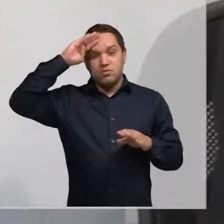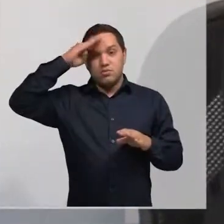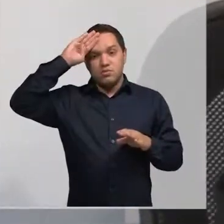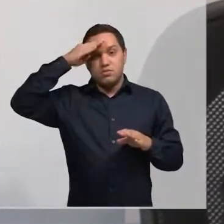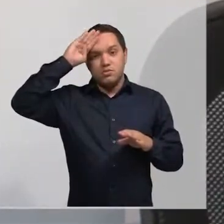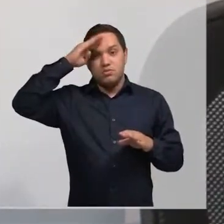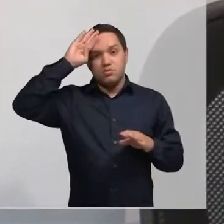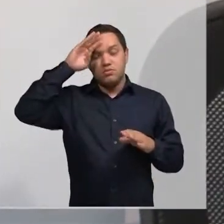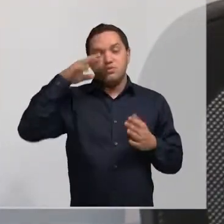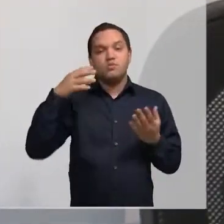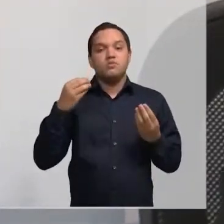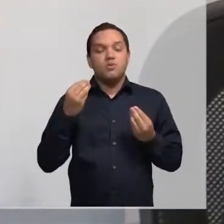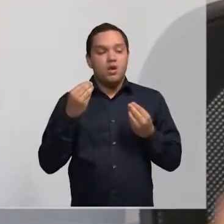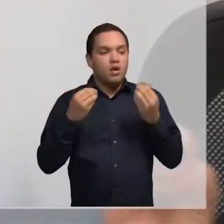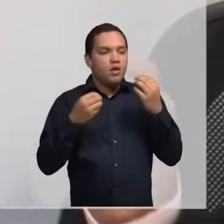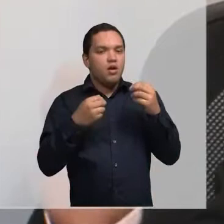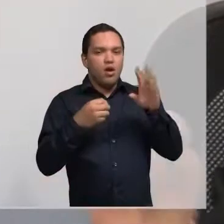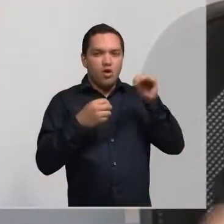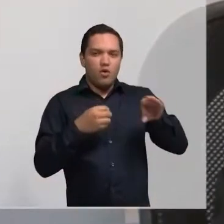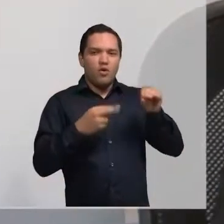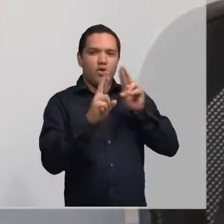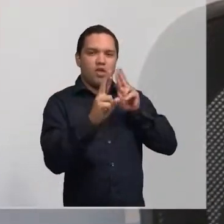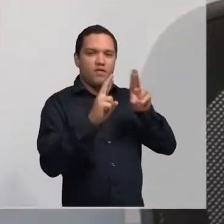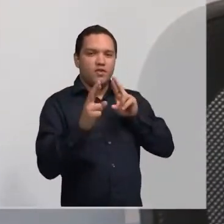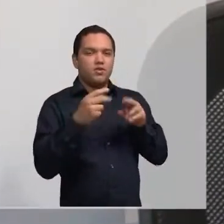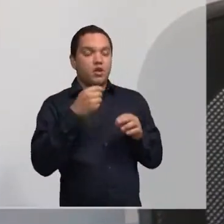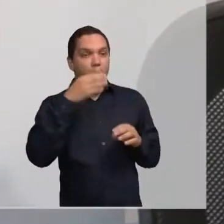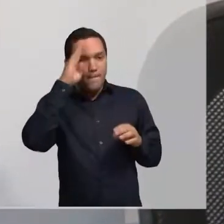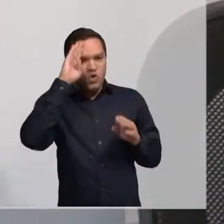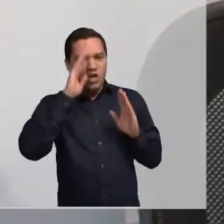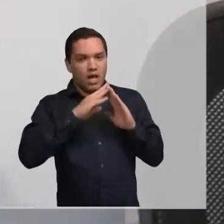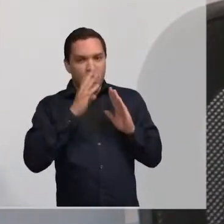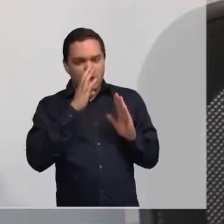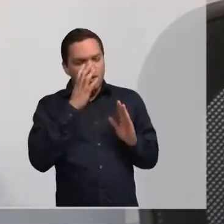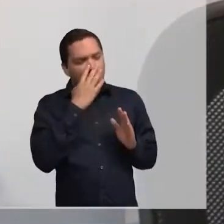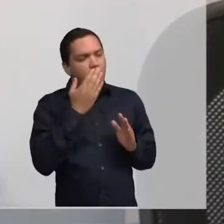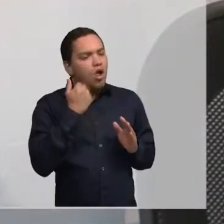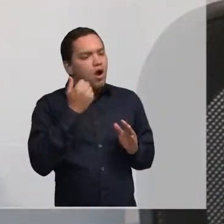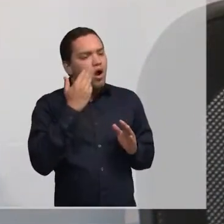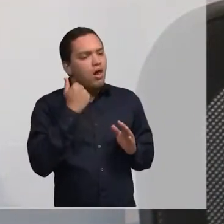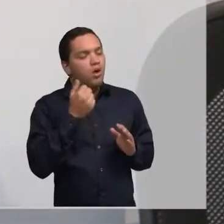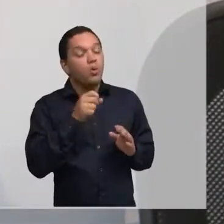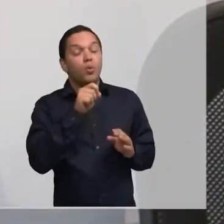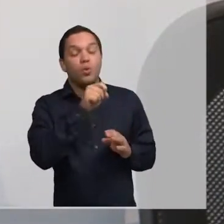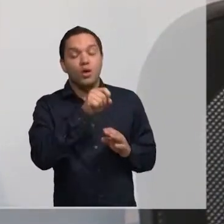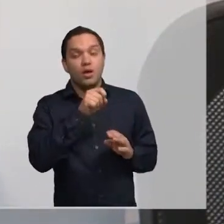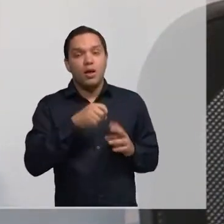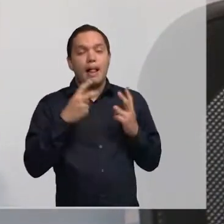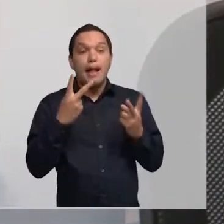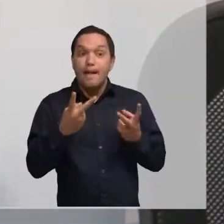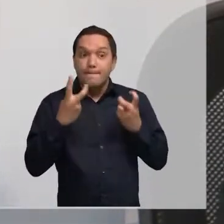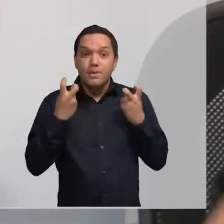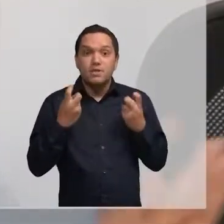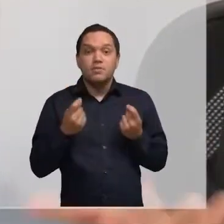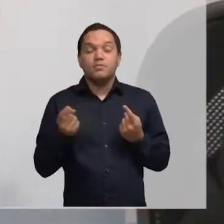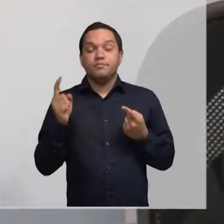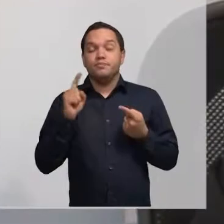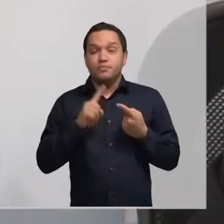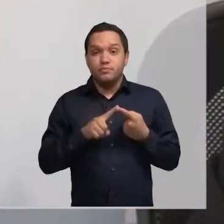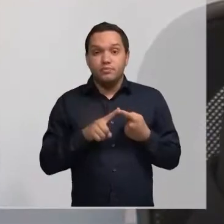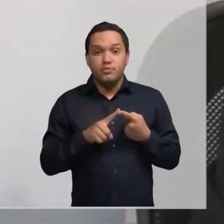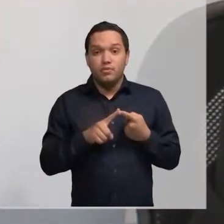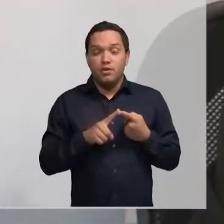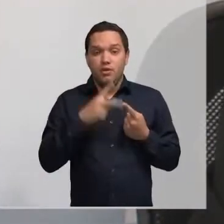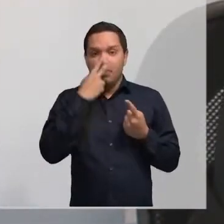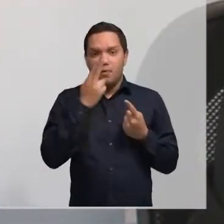dia antes com a entrevista de Ciro Gomes à Rede Globo. Ele compreendeu que eles não permitiam o